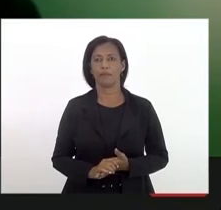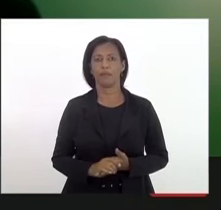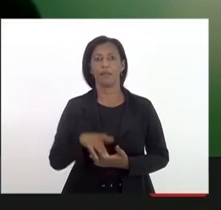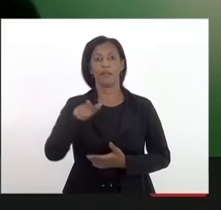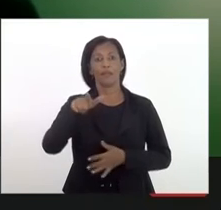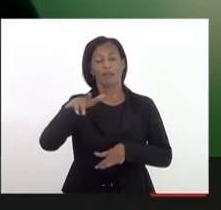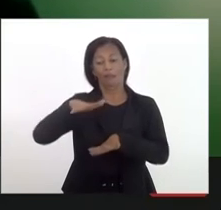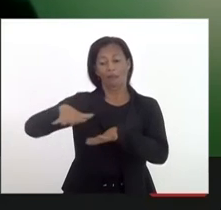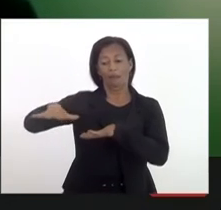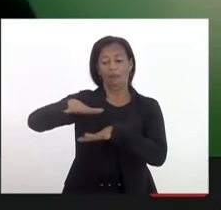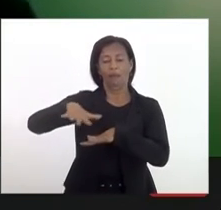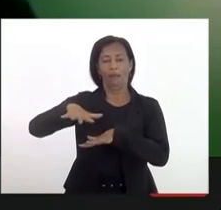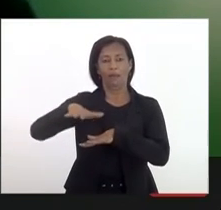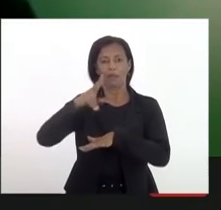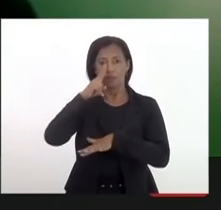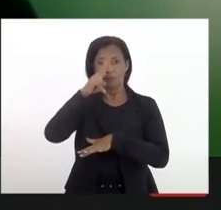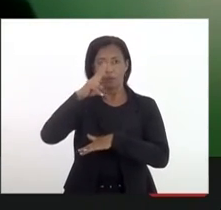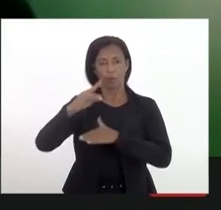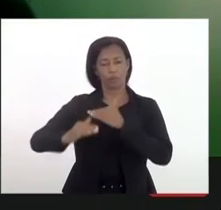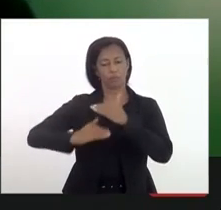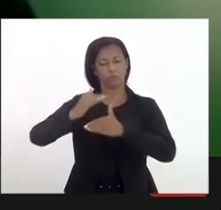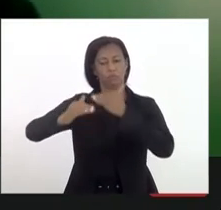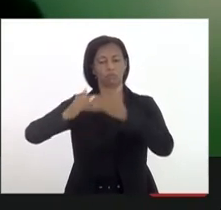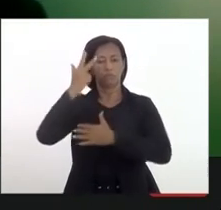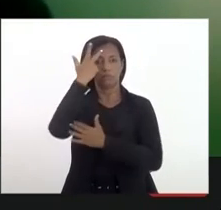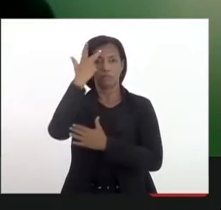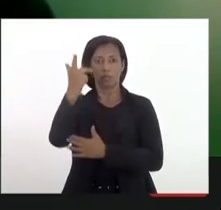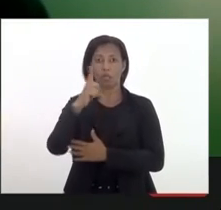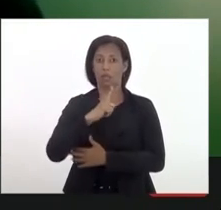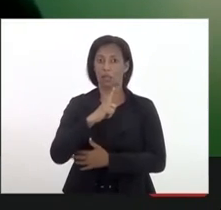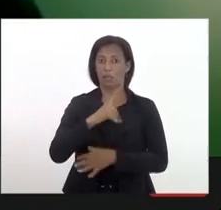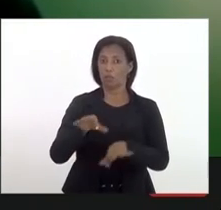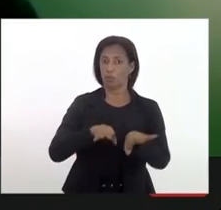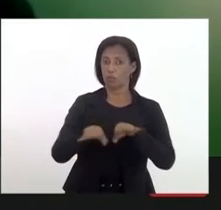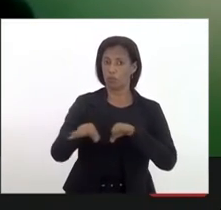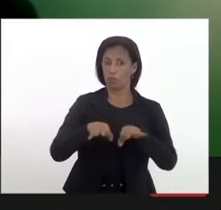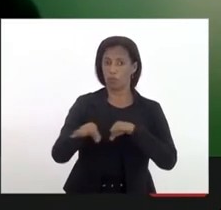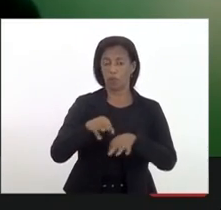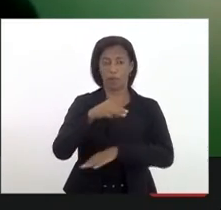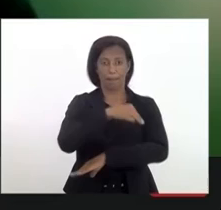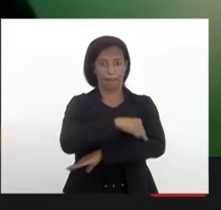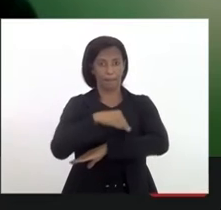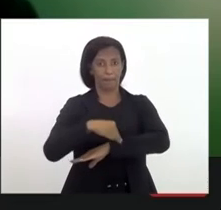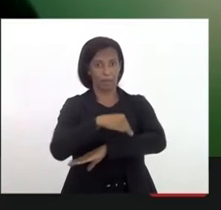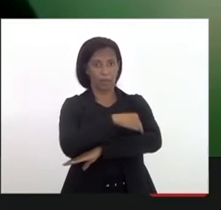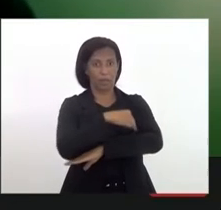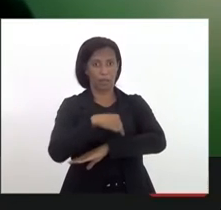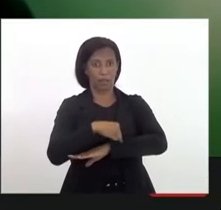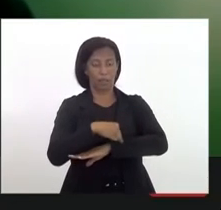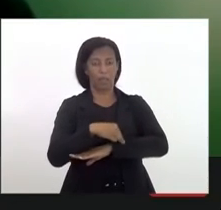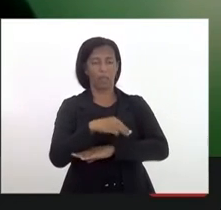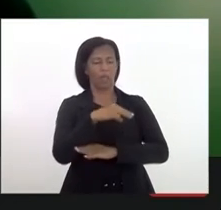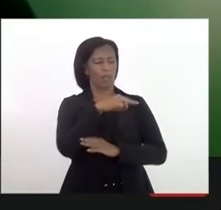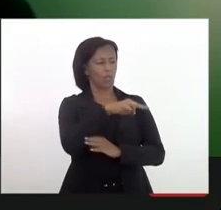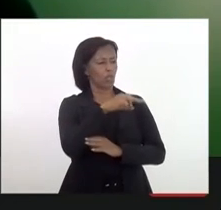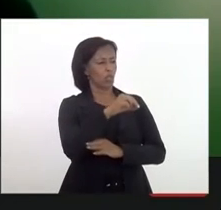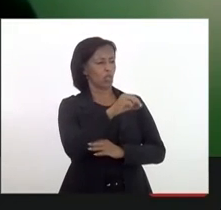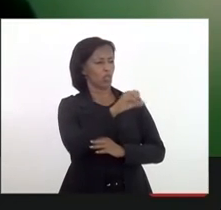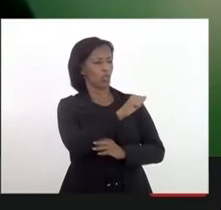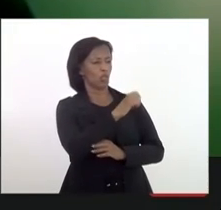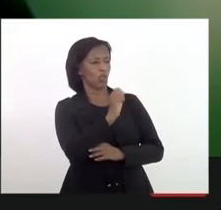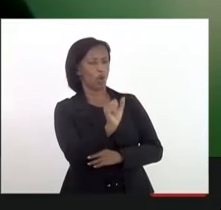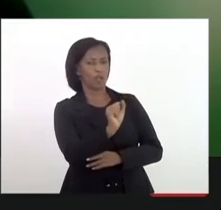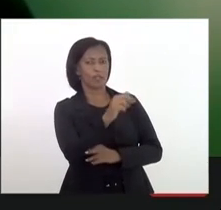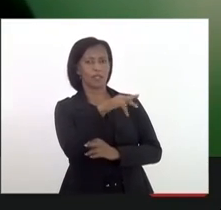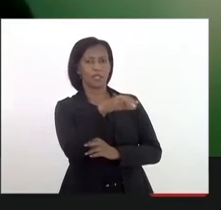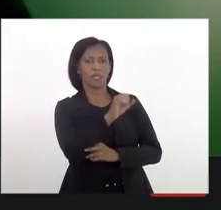a área forte de desenvolvimento da Natural Energia. Nós temos um projeto hoje lá em Macaé, que é Nossa Senhora de Fátima, né? E